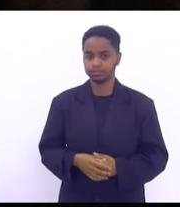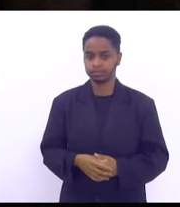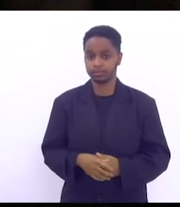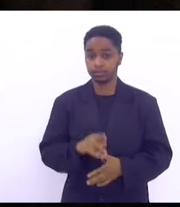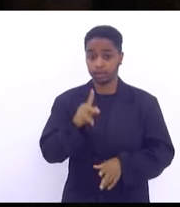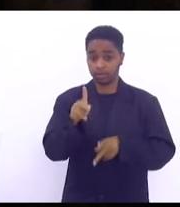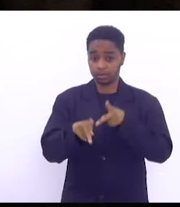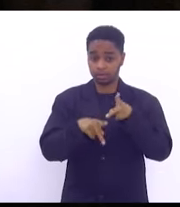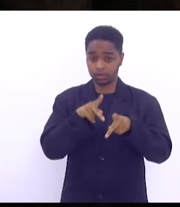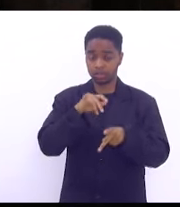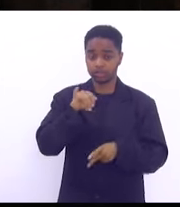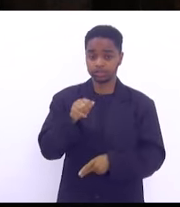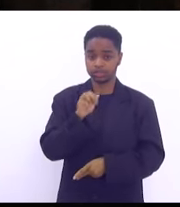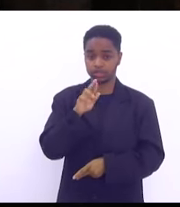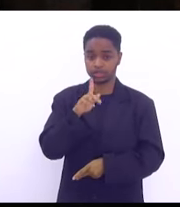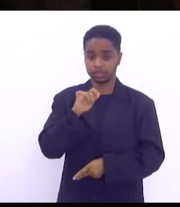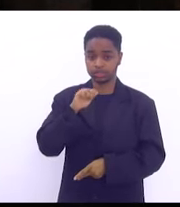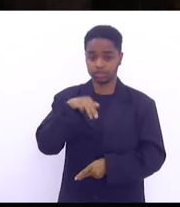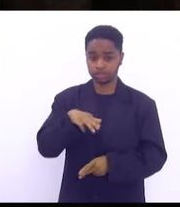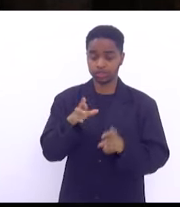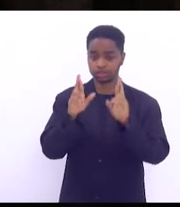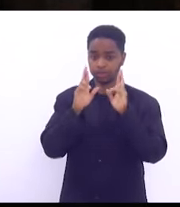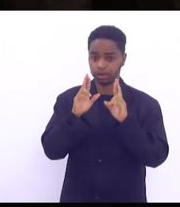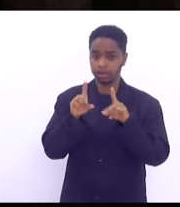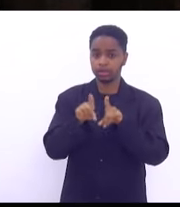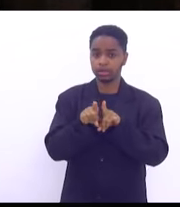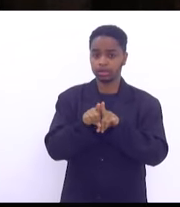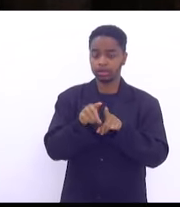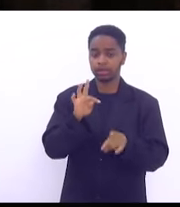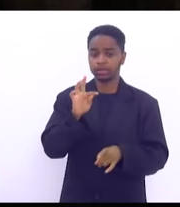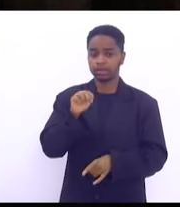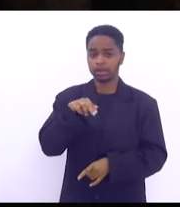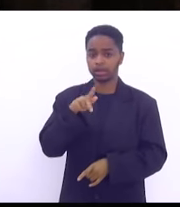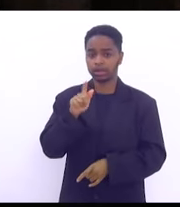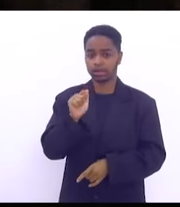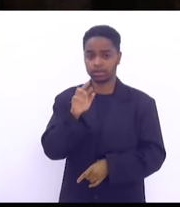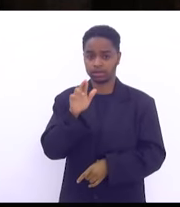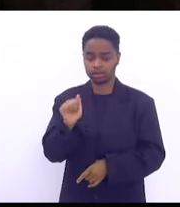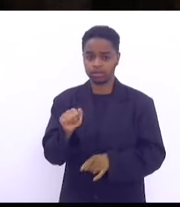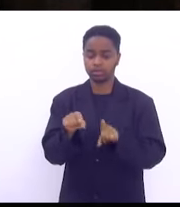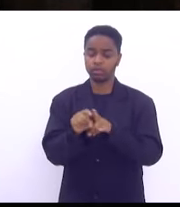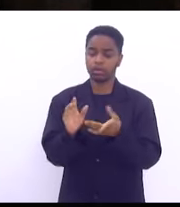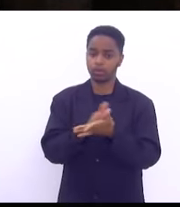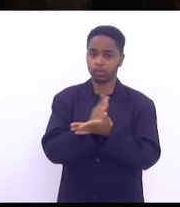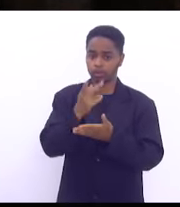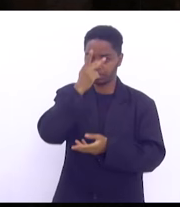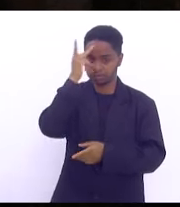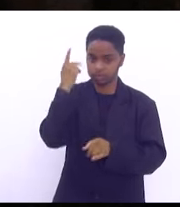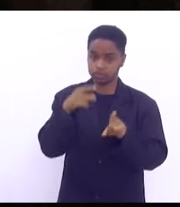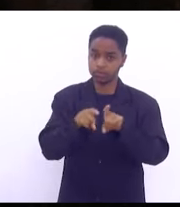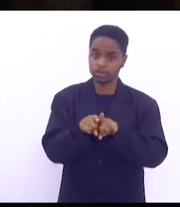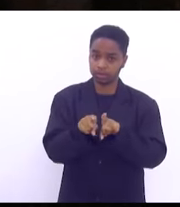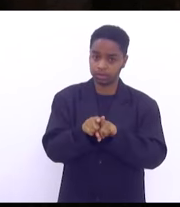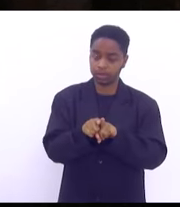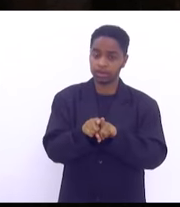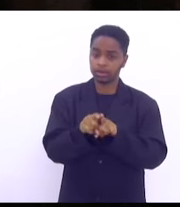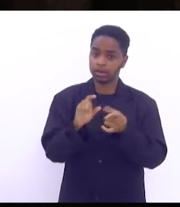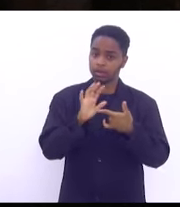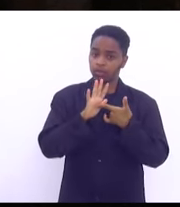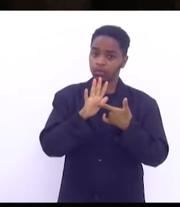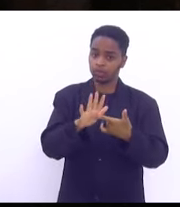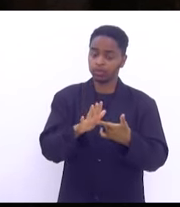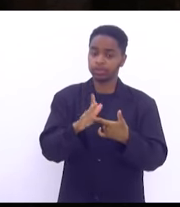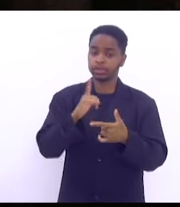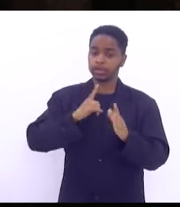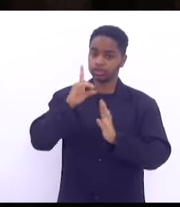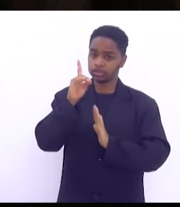População do Jardim Esperança, população do Jardim Peró, Tangará, algumas pessoas foram além, inclusive, no seu direito de se